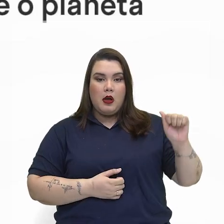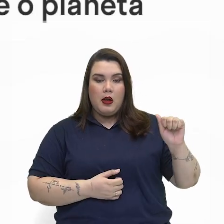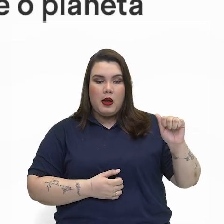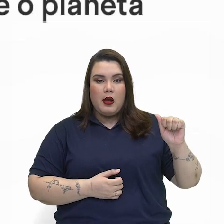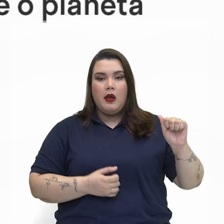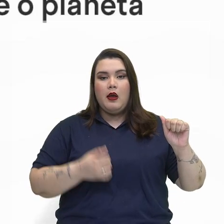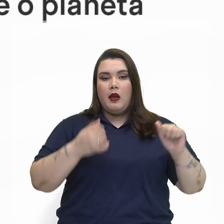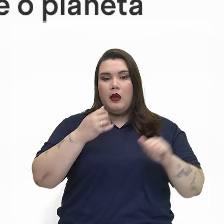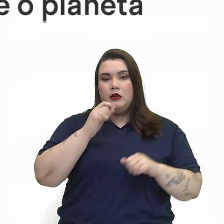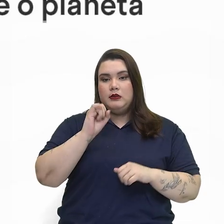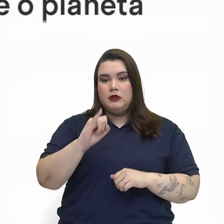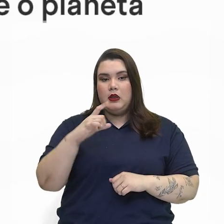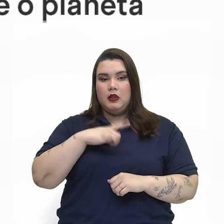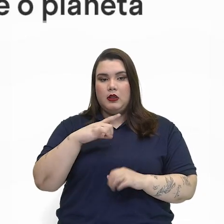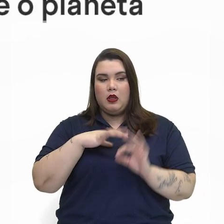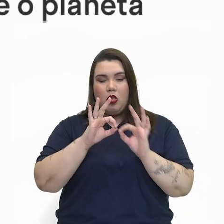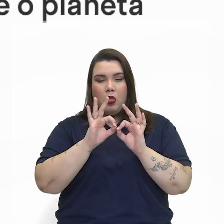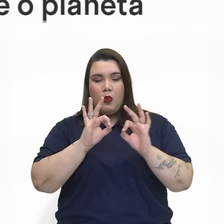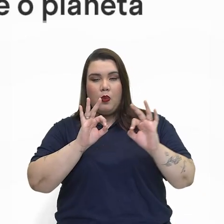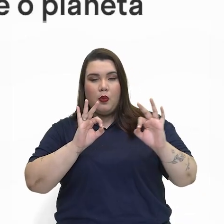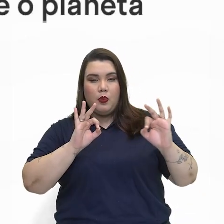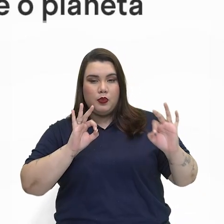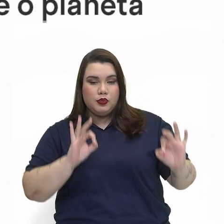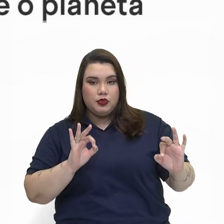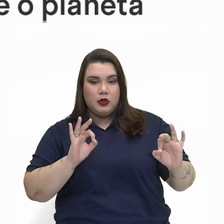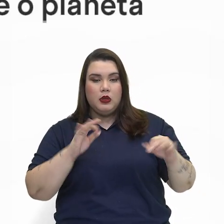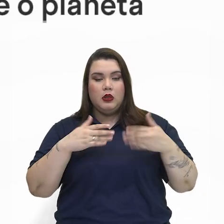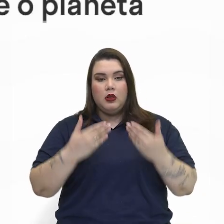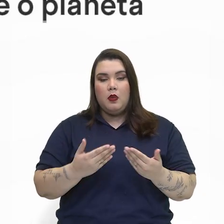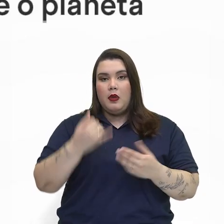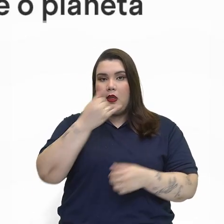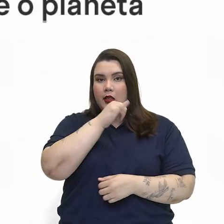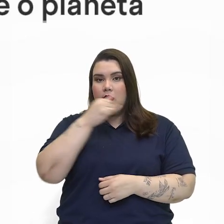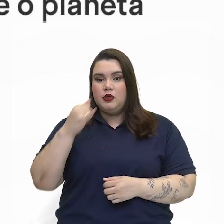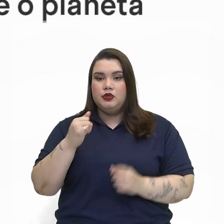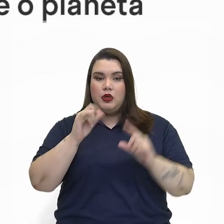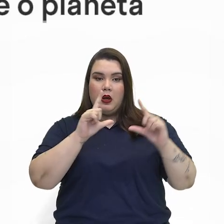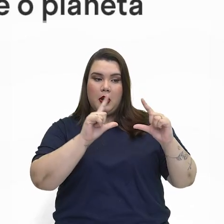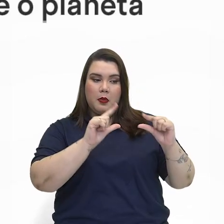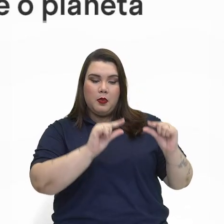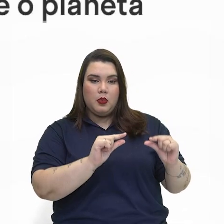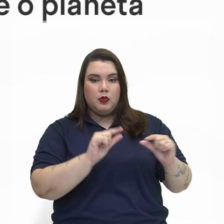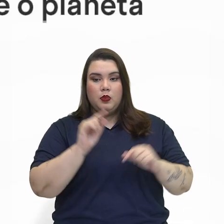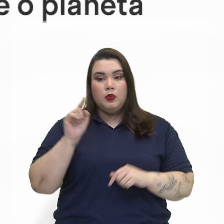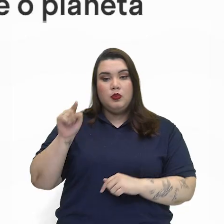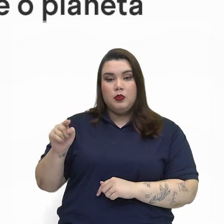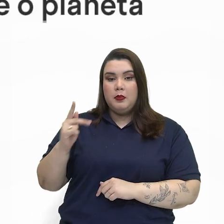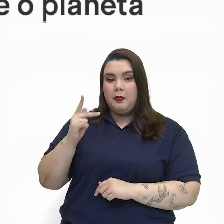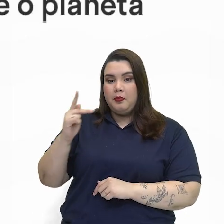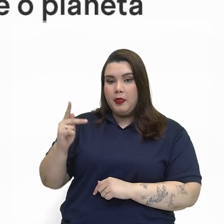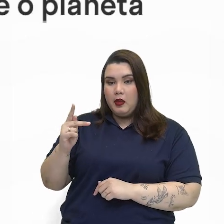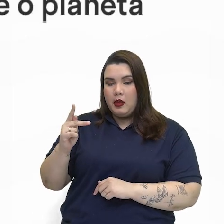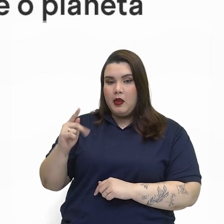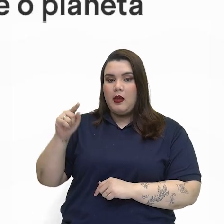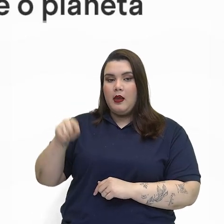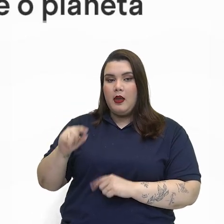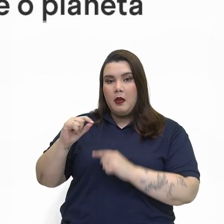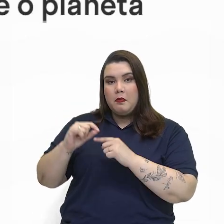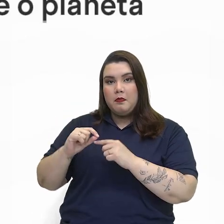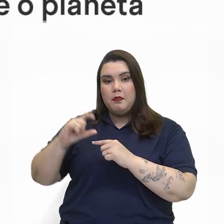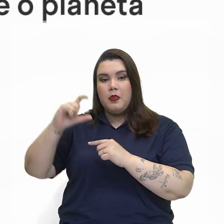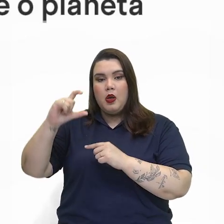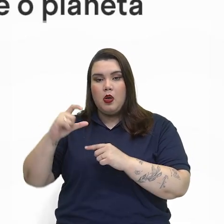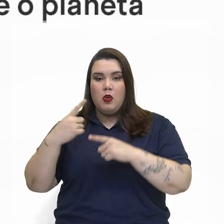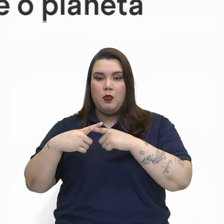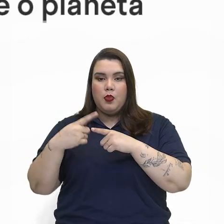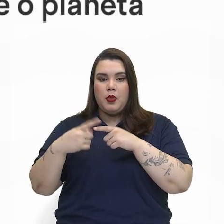é maior. Portanto, sua energia potencial é menor que no periélio, que é a posição onde a